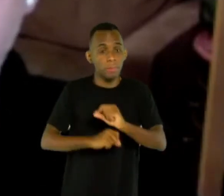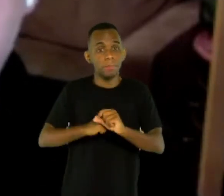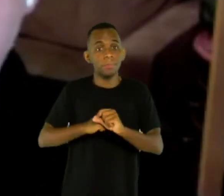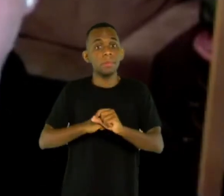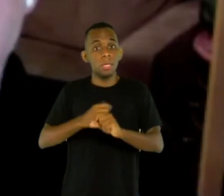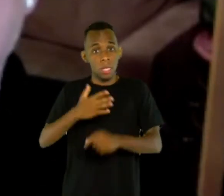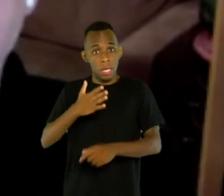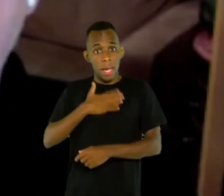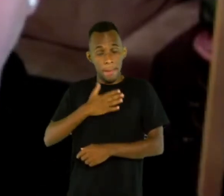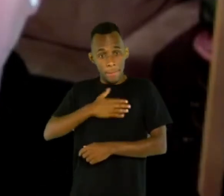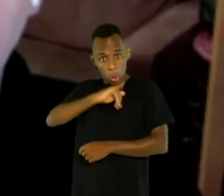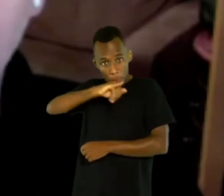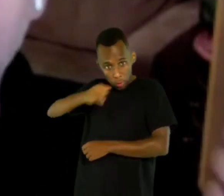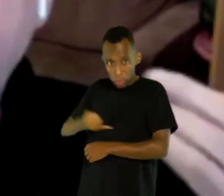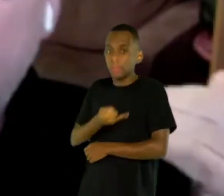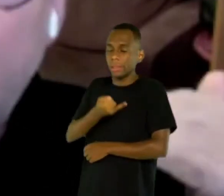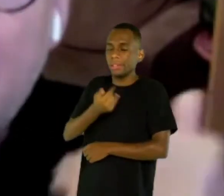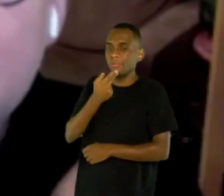que é de homem branco,